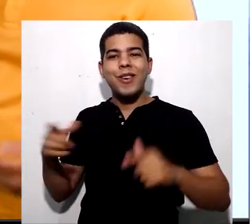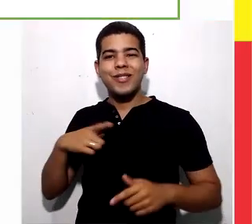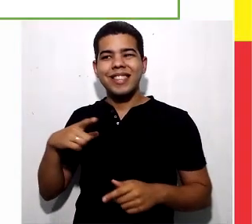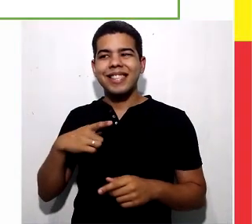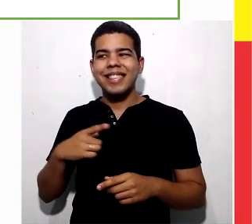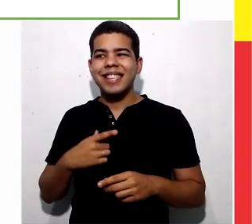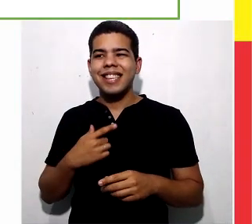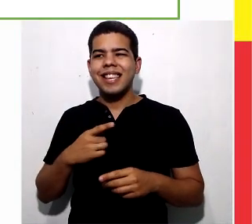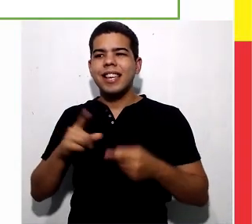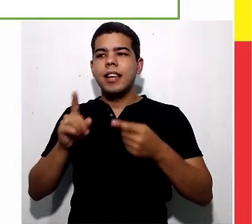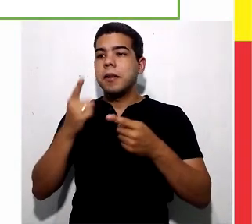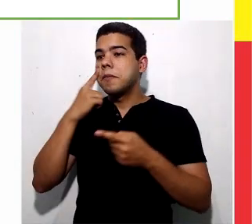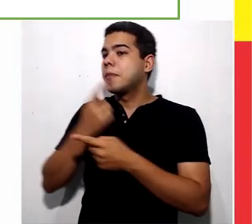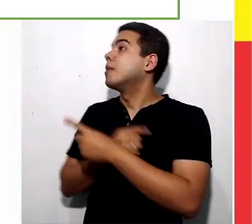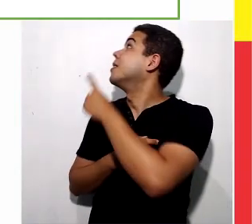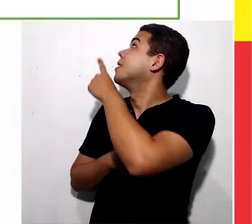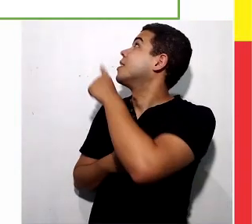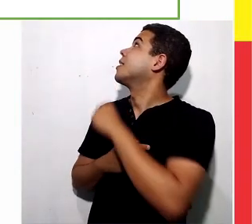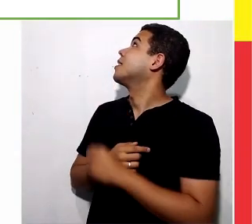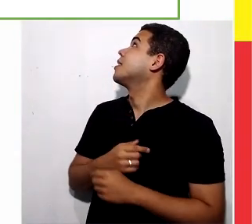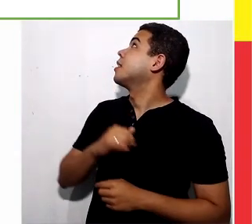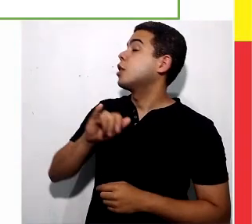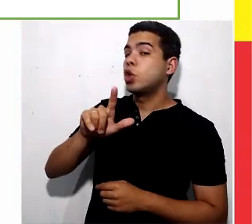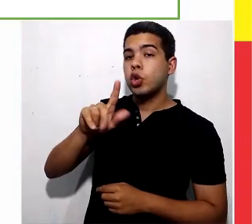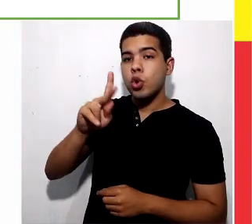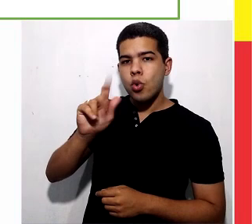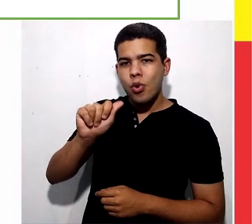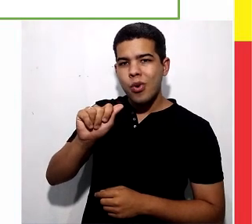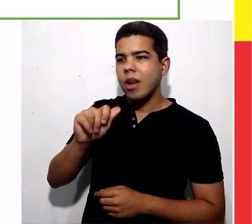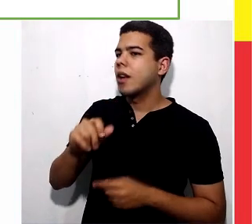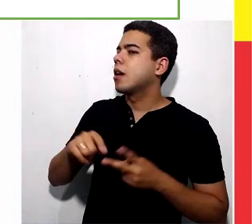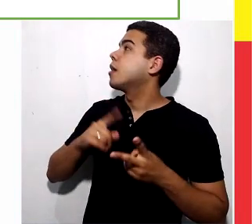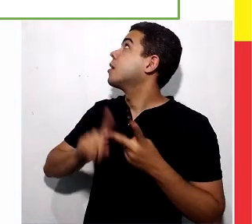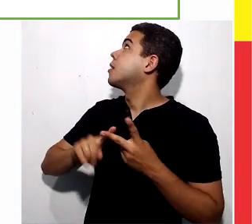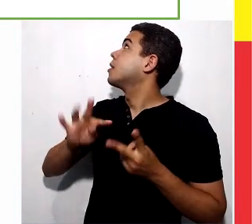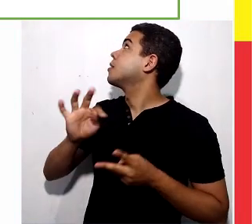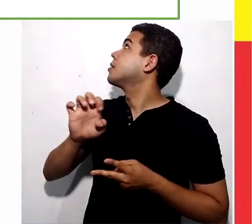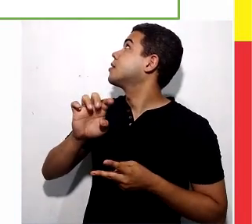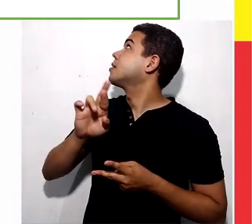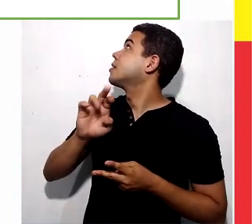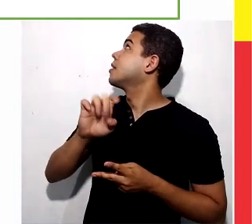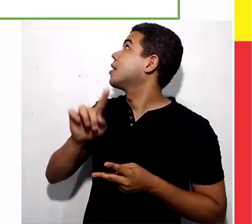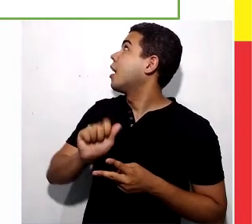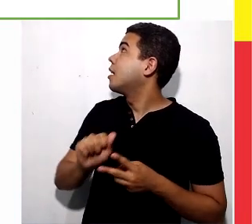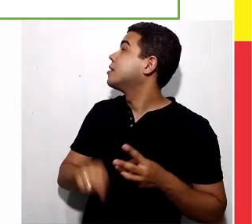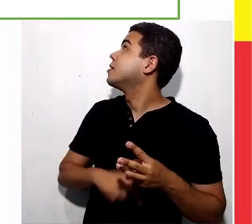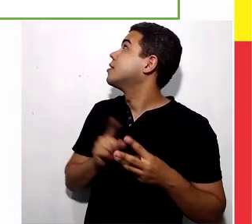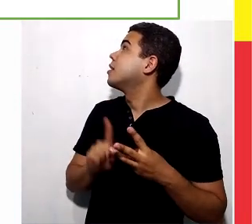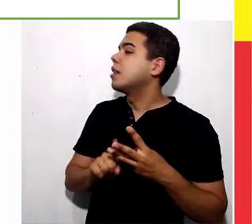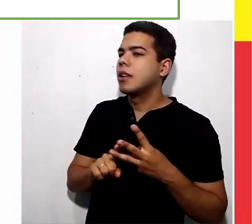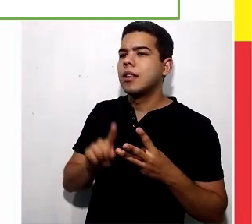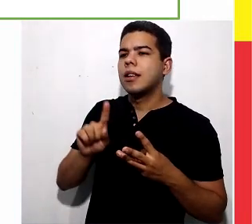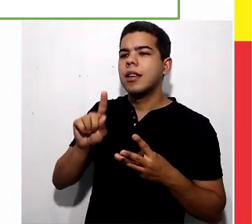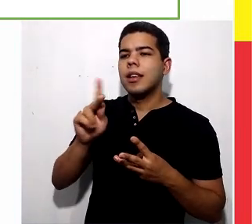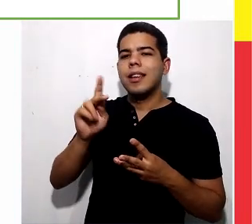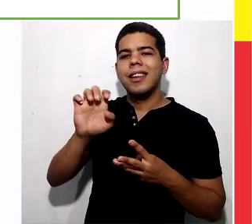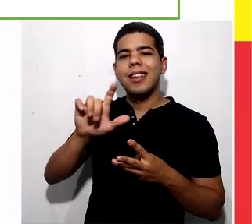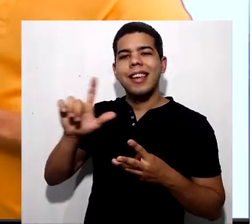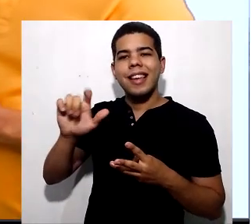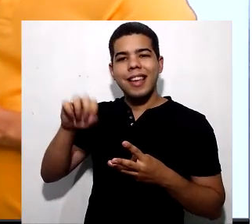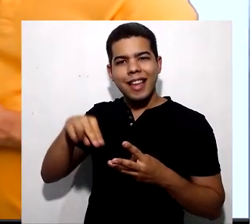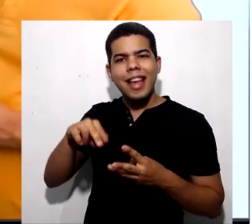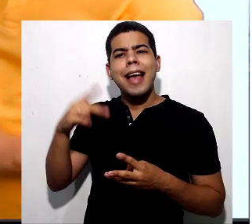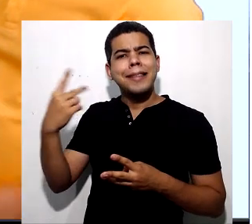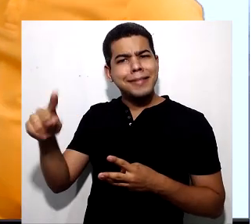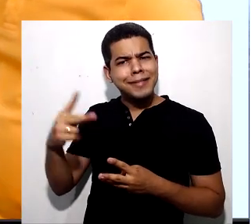nós temos Ilka Soares, que ela usava Teresa Quadros e Ellen Palmer. Eram 3 pseudônimos.